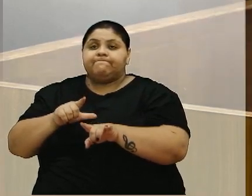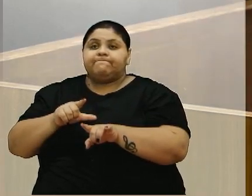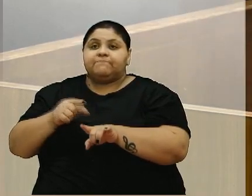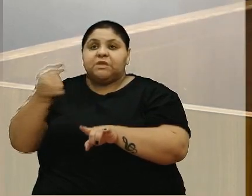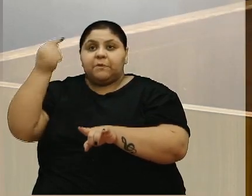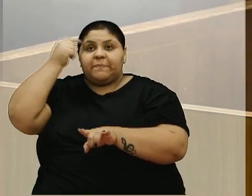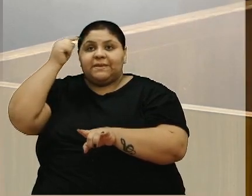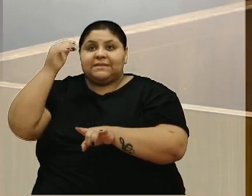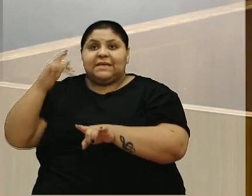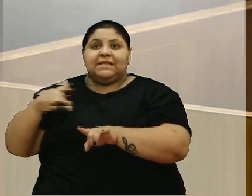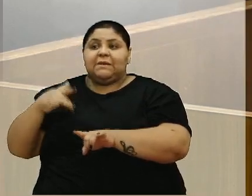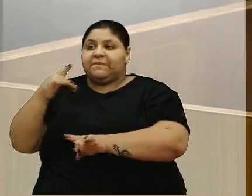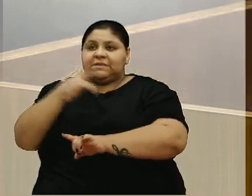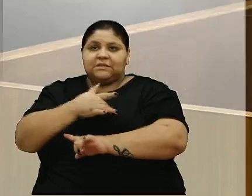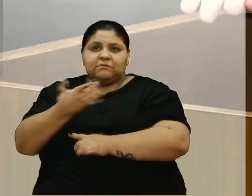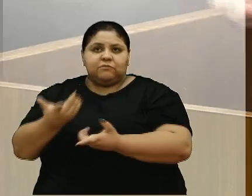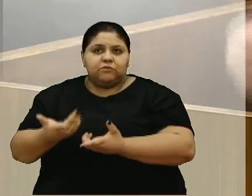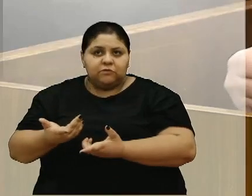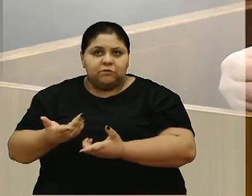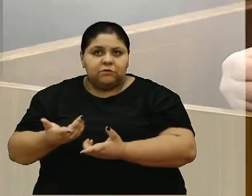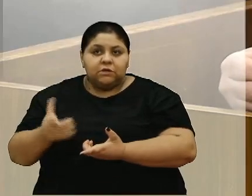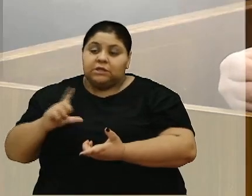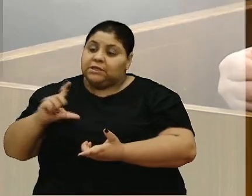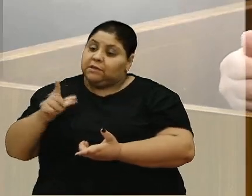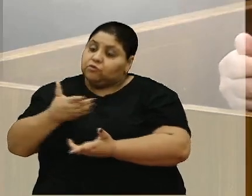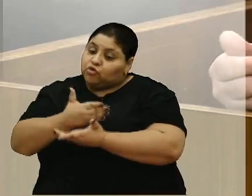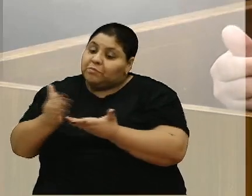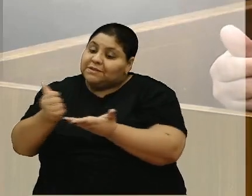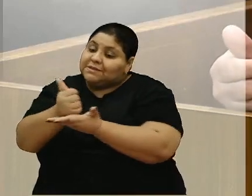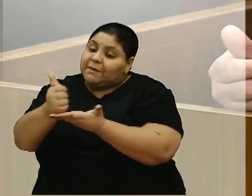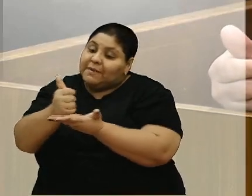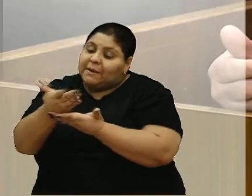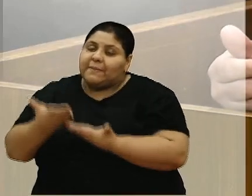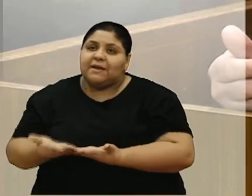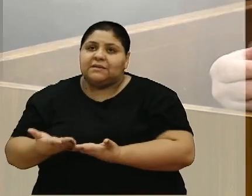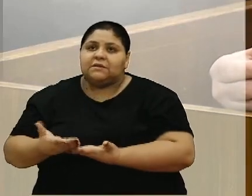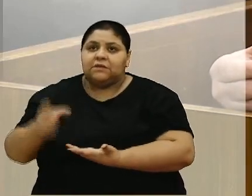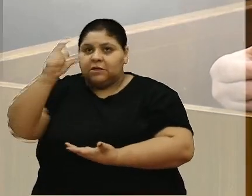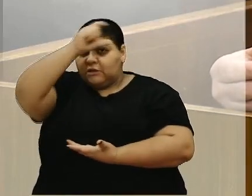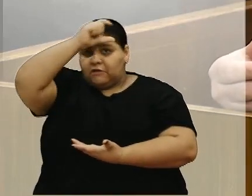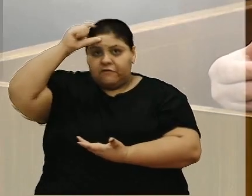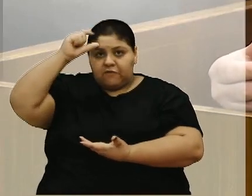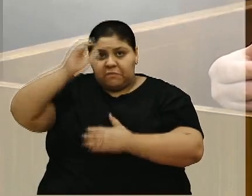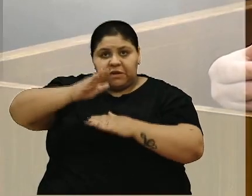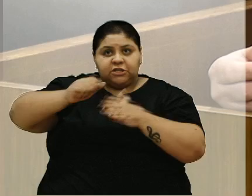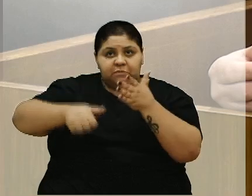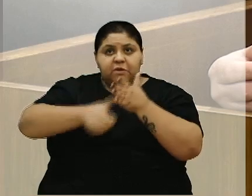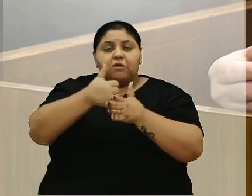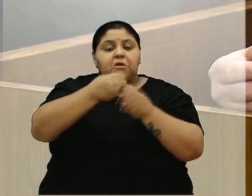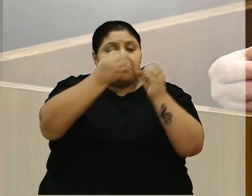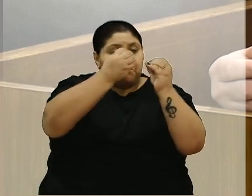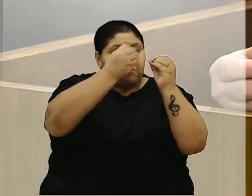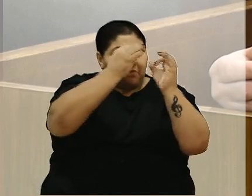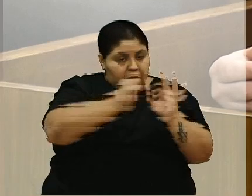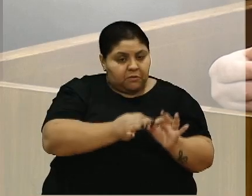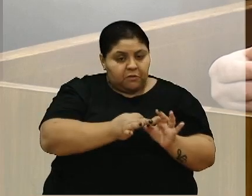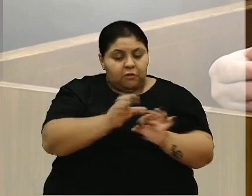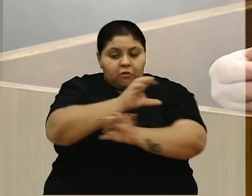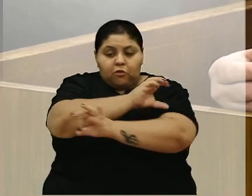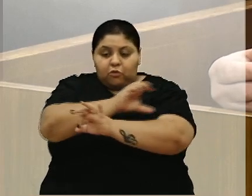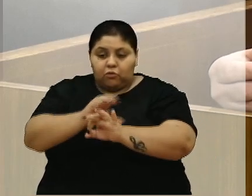gente não consegue construir uma casa pelo telhado, a gente tem que construir pelo alicerce. Bom, então enfermagem é mais acessível, beleza. Cursos na área do